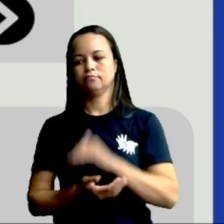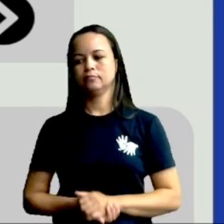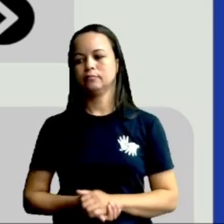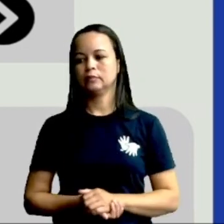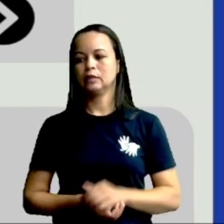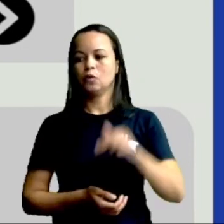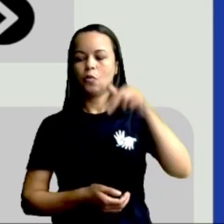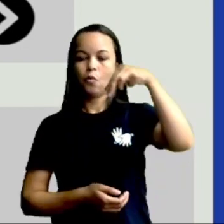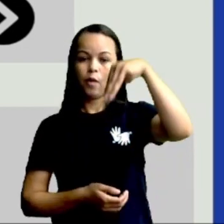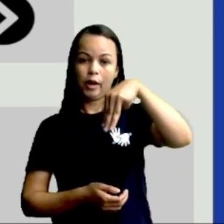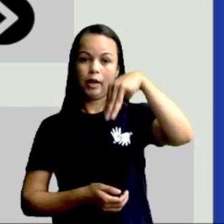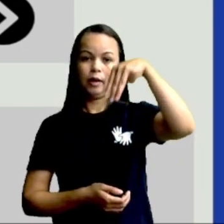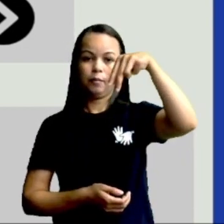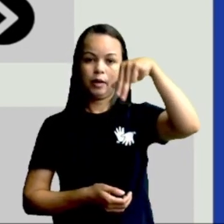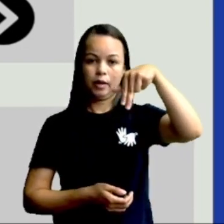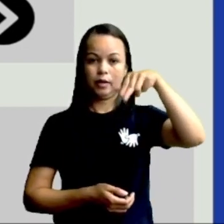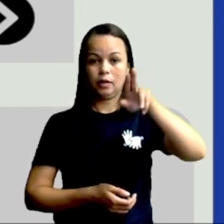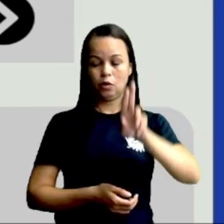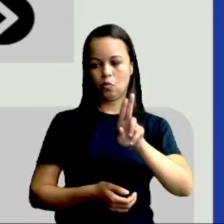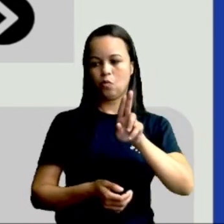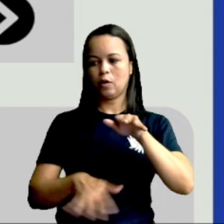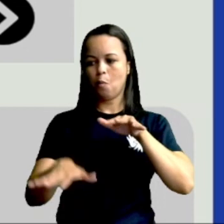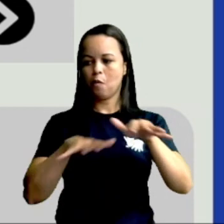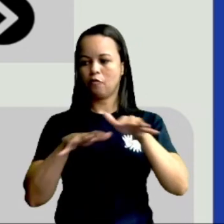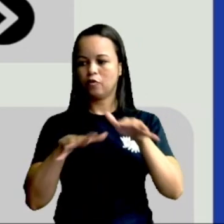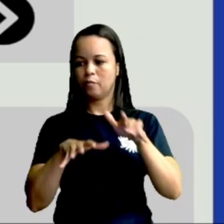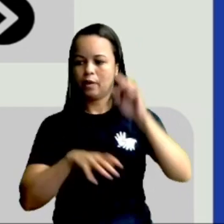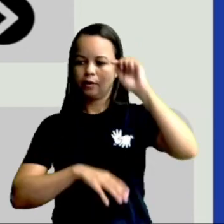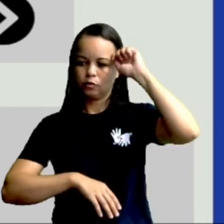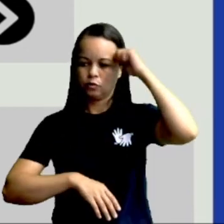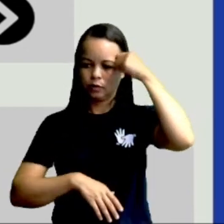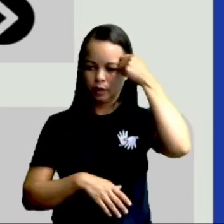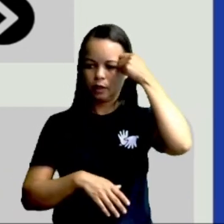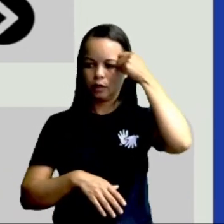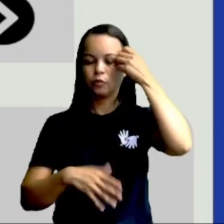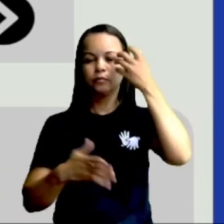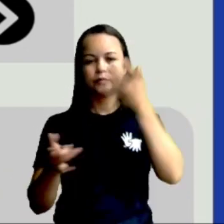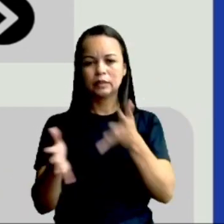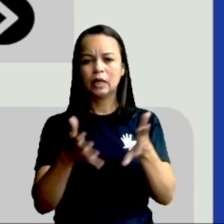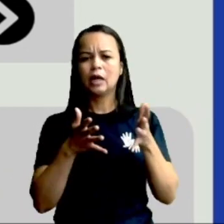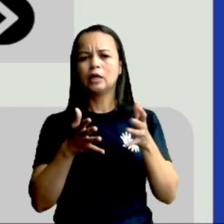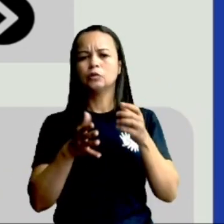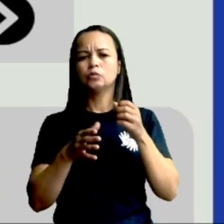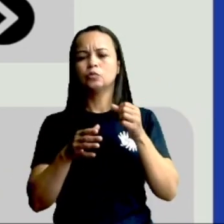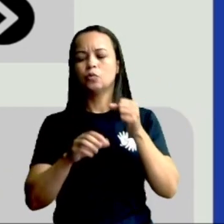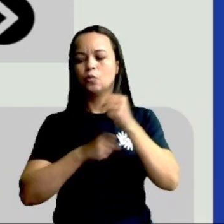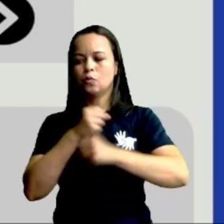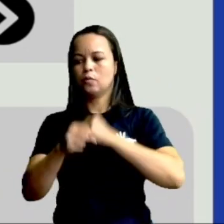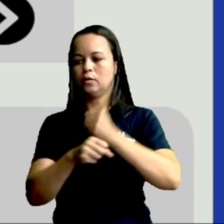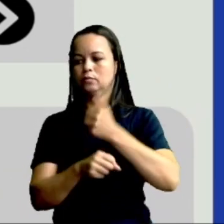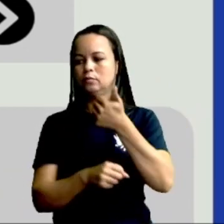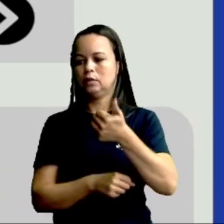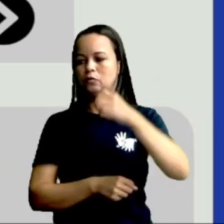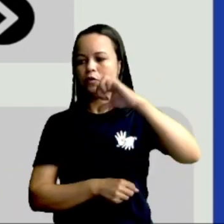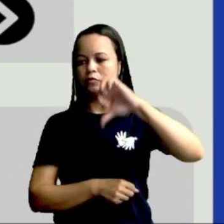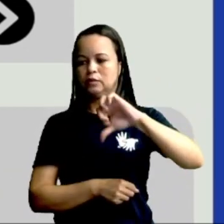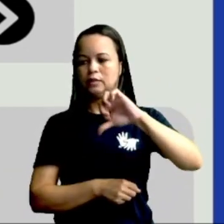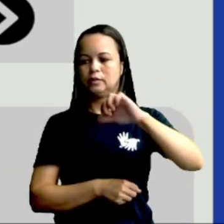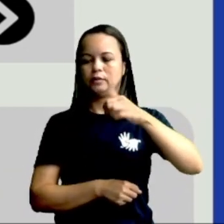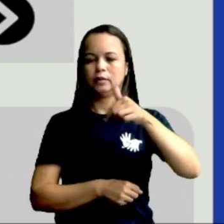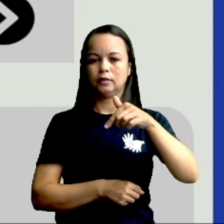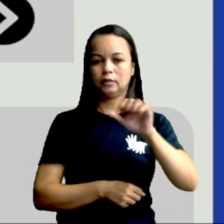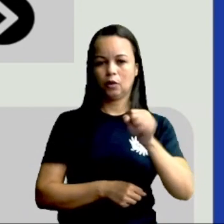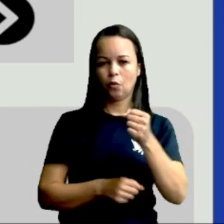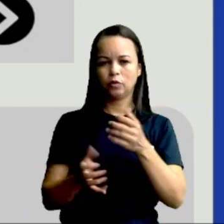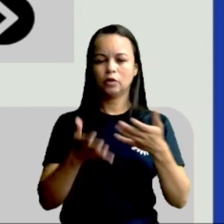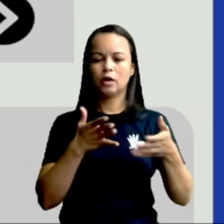que é o Movimento Negro Unificado, em 1978 decidiu em assembleia realizada